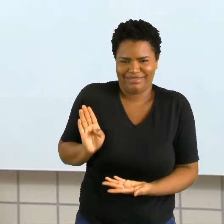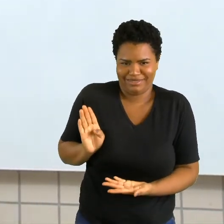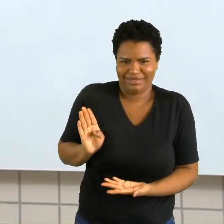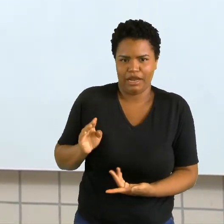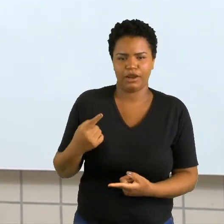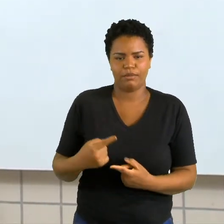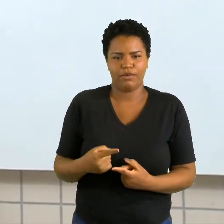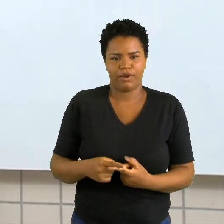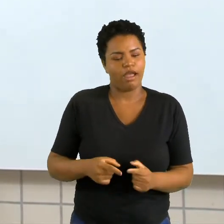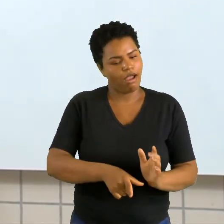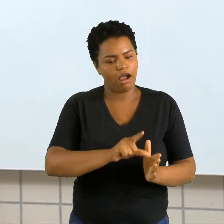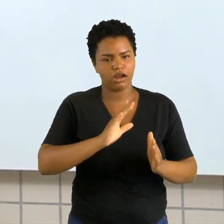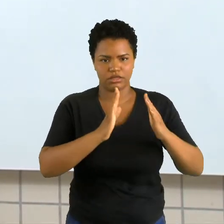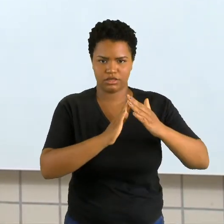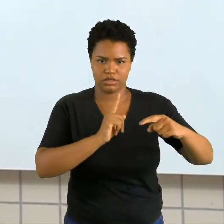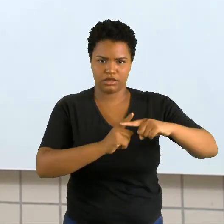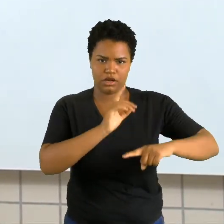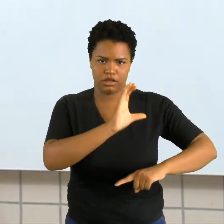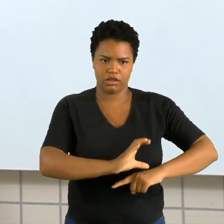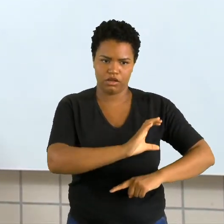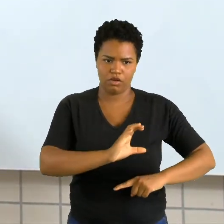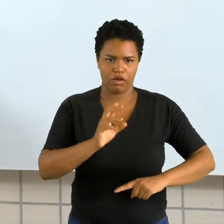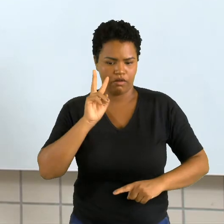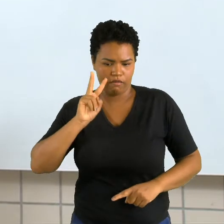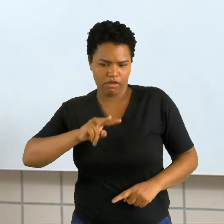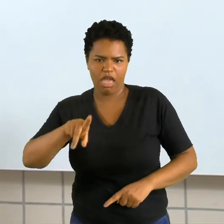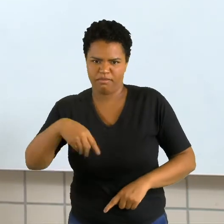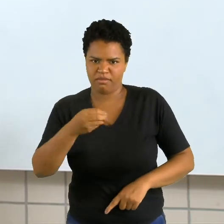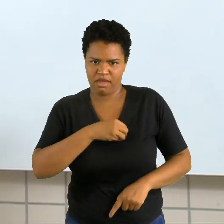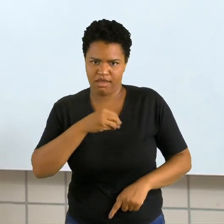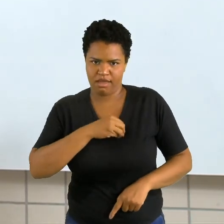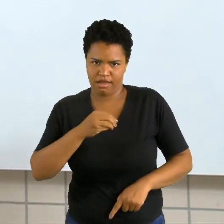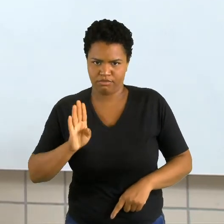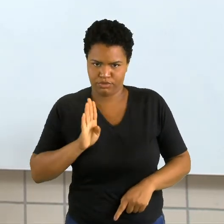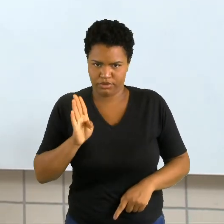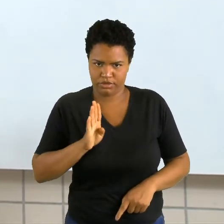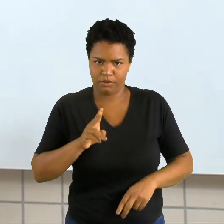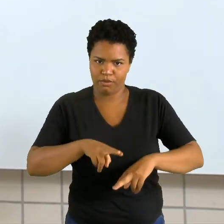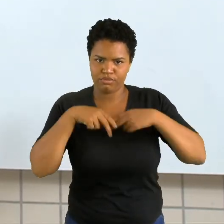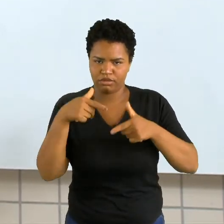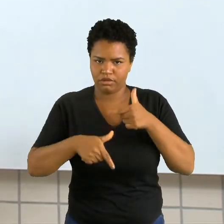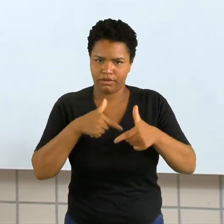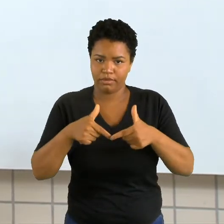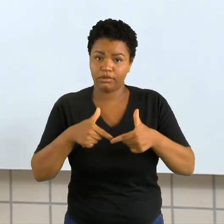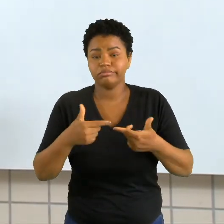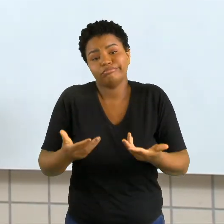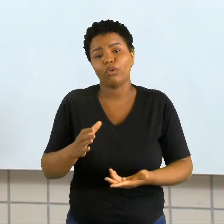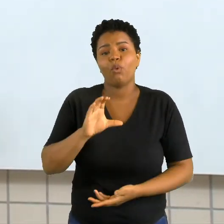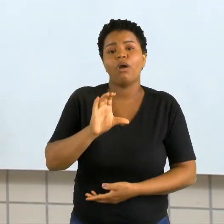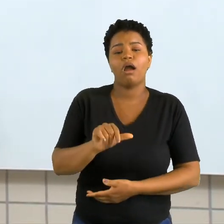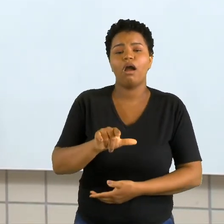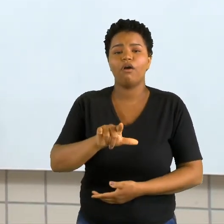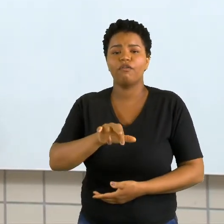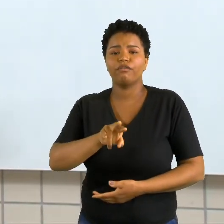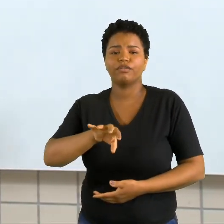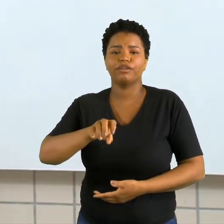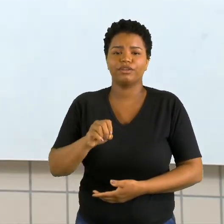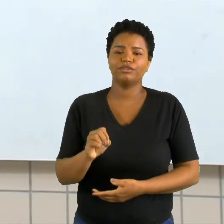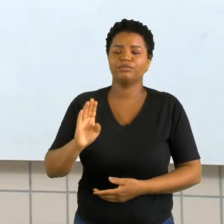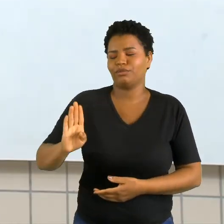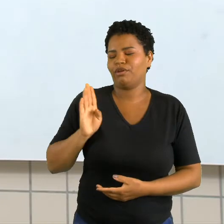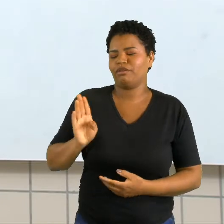trabalho, tá? Ele desprezava a preguiça, tá? João Calvino ele falava que tinha maneiras de você ver que você era uma